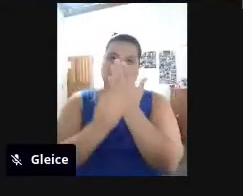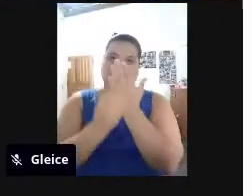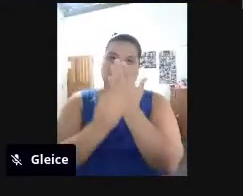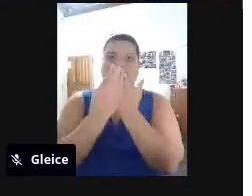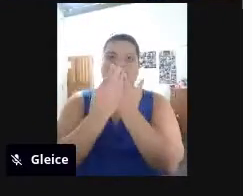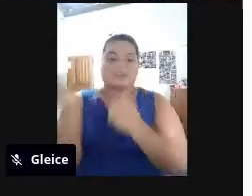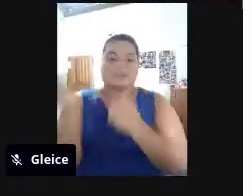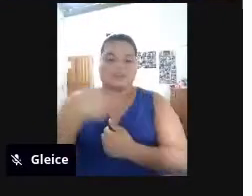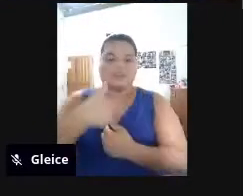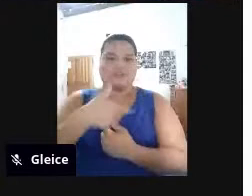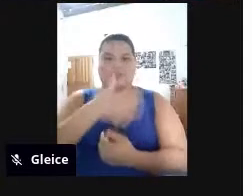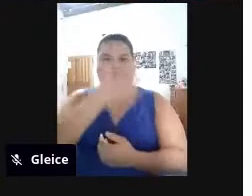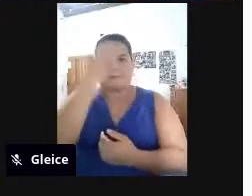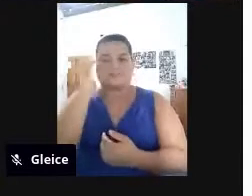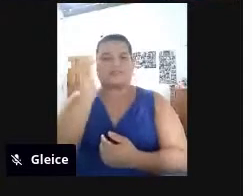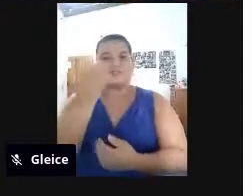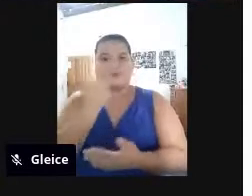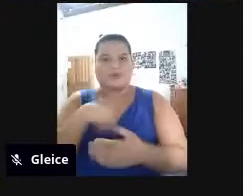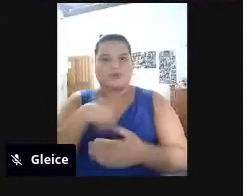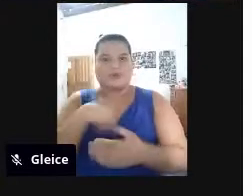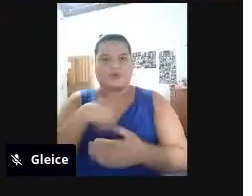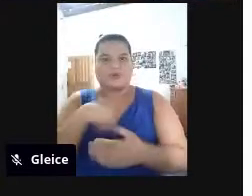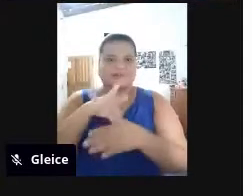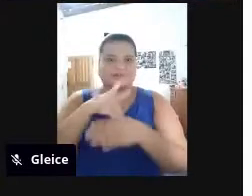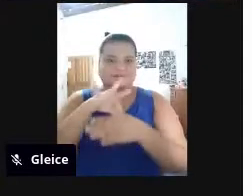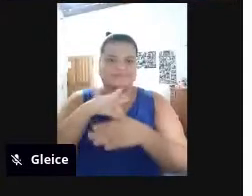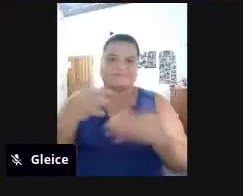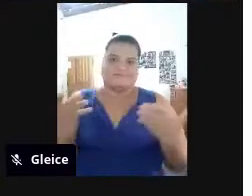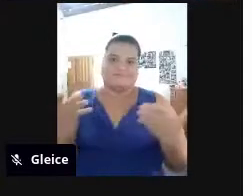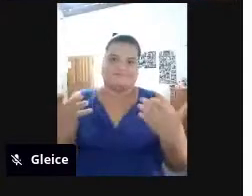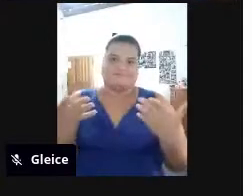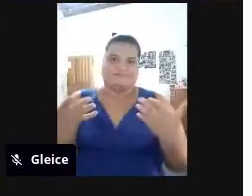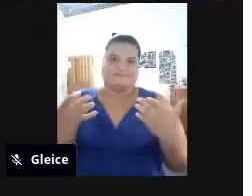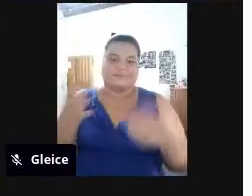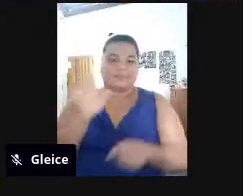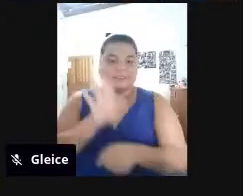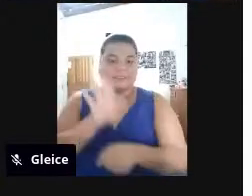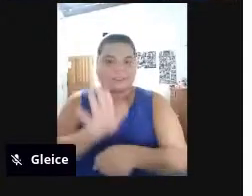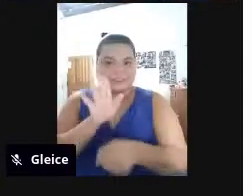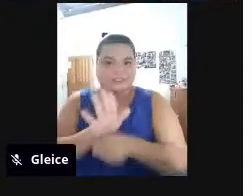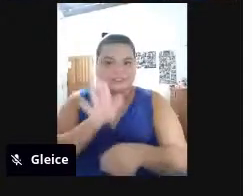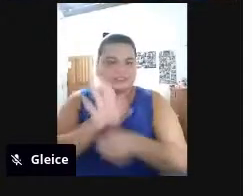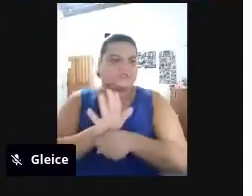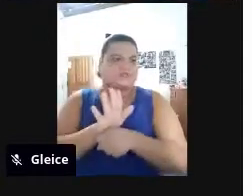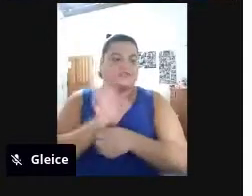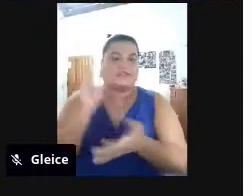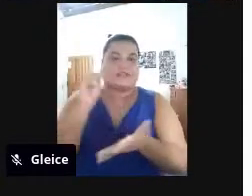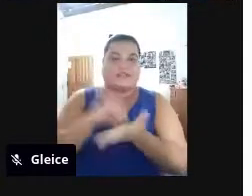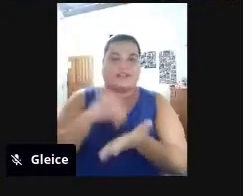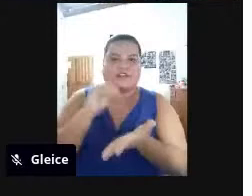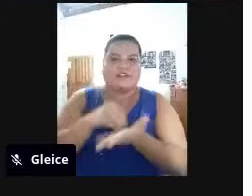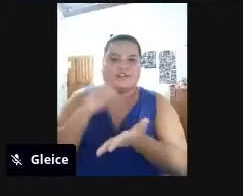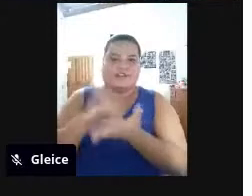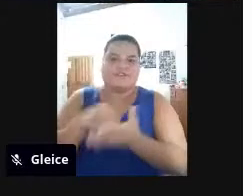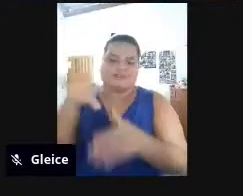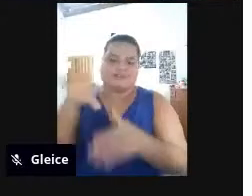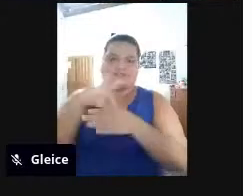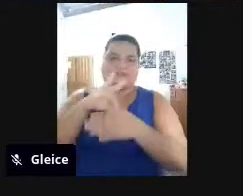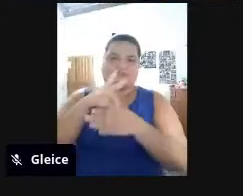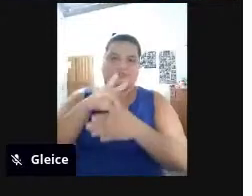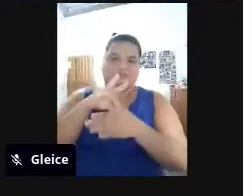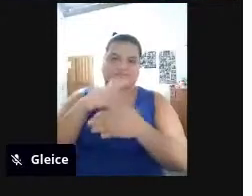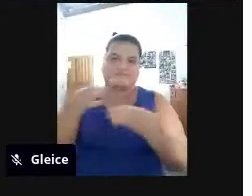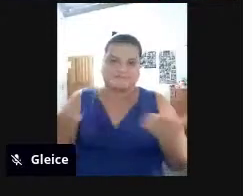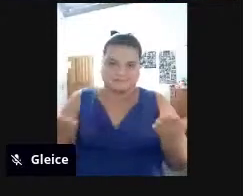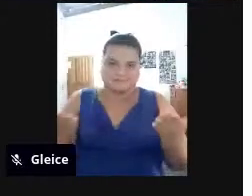o quê? Com o objetivo de compensar a menor digestibilidade dessas fontes vegetais.